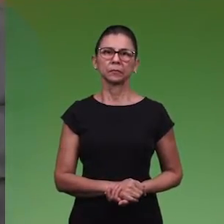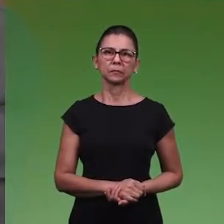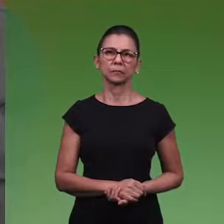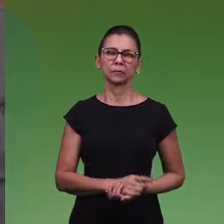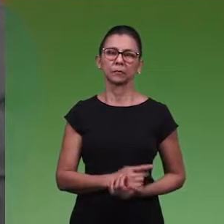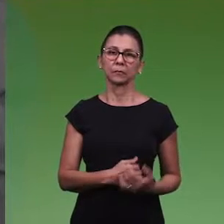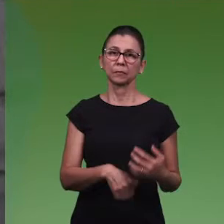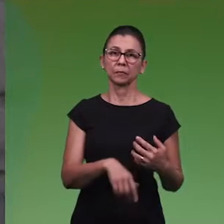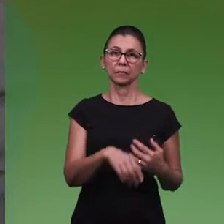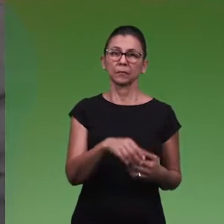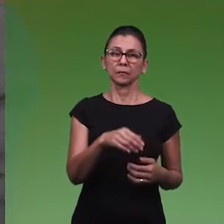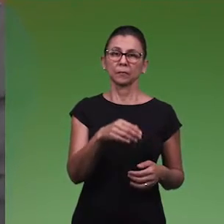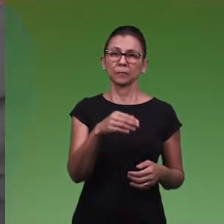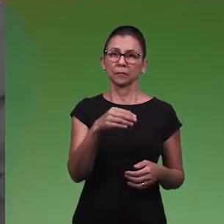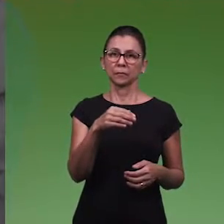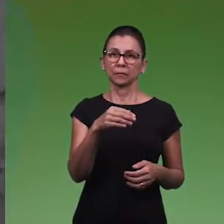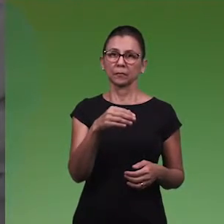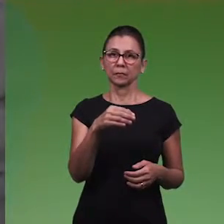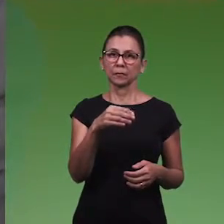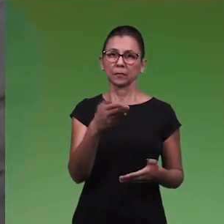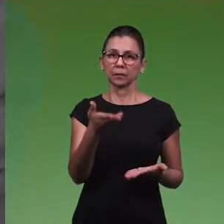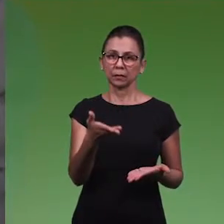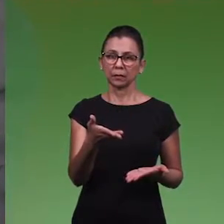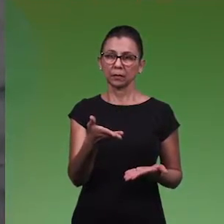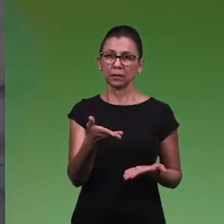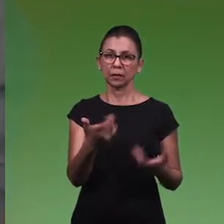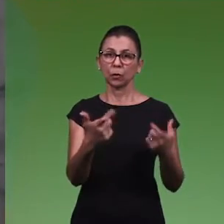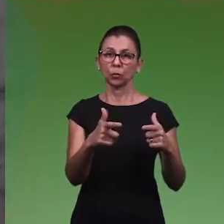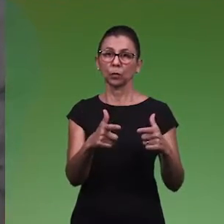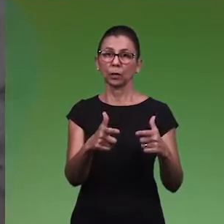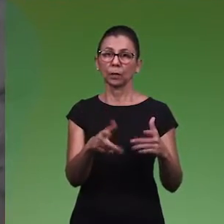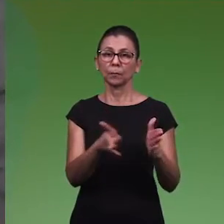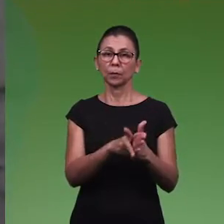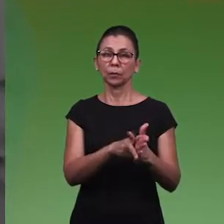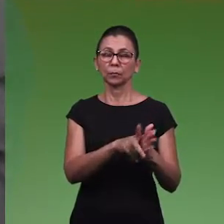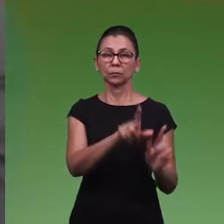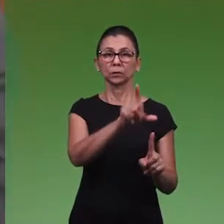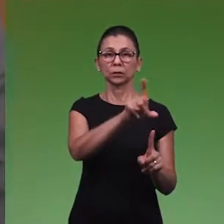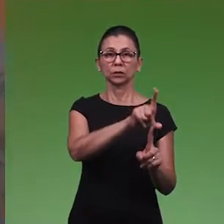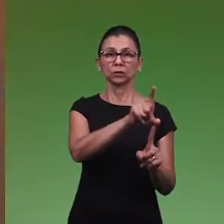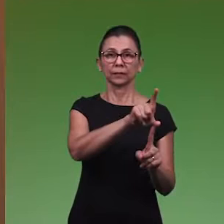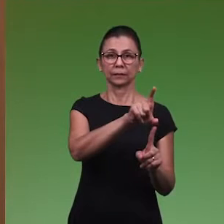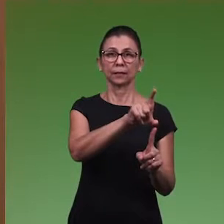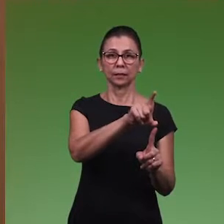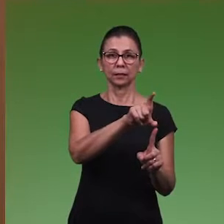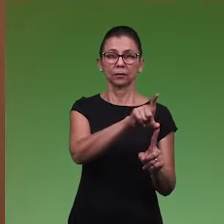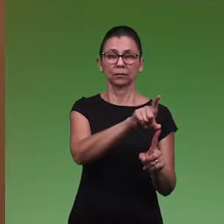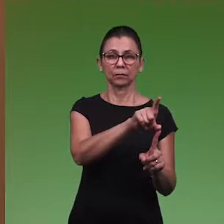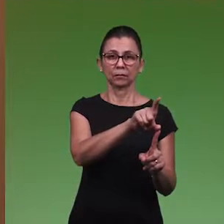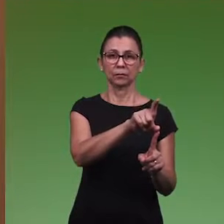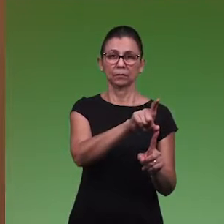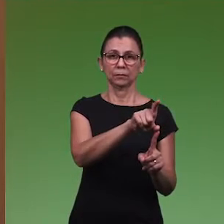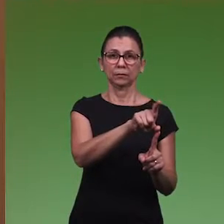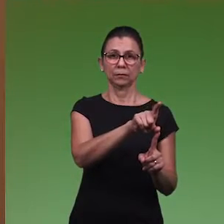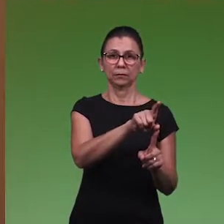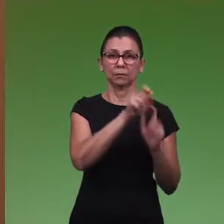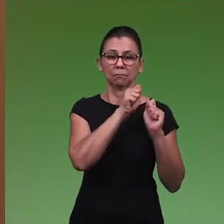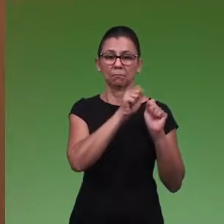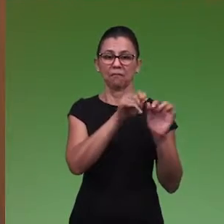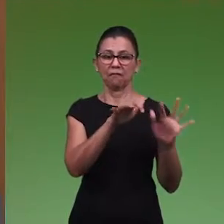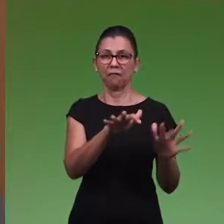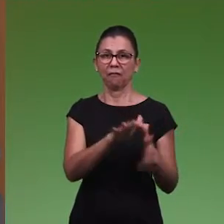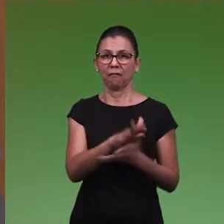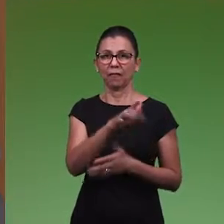da pitonisa, o lugar onde habita a Piton, o adversário, e ali Deus não fala, mas todos falam em nome de Deus, porque é obra de